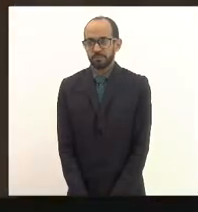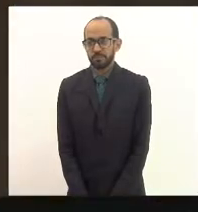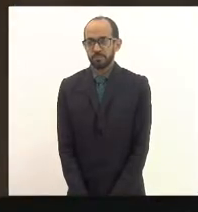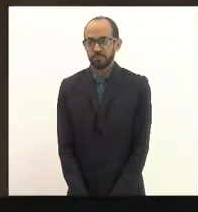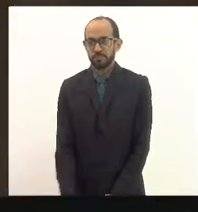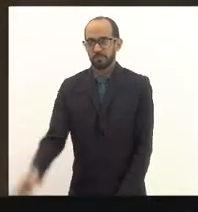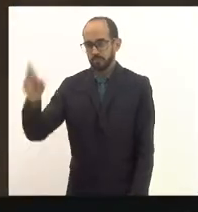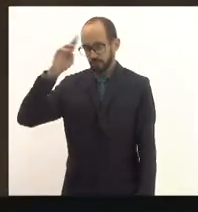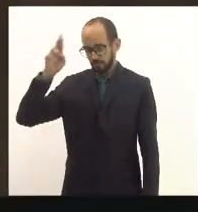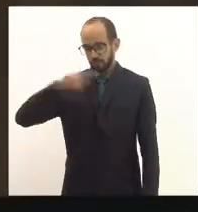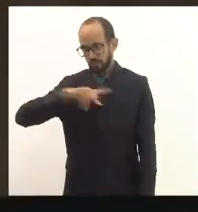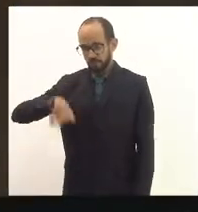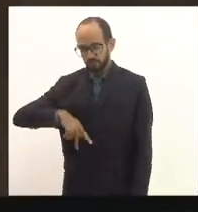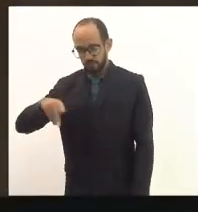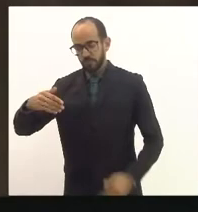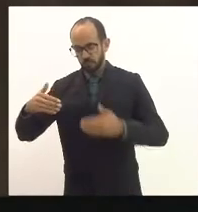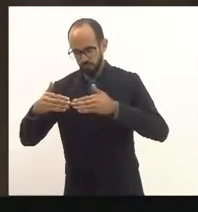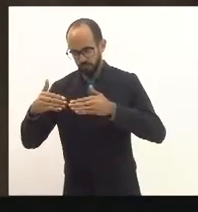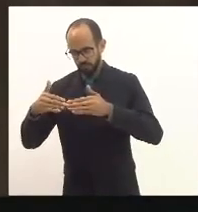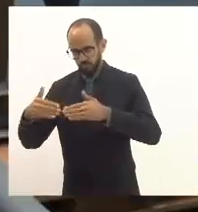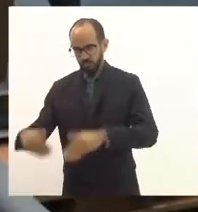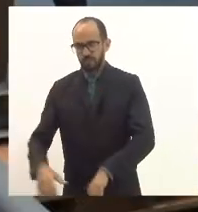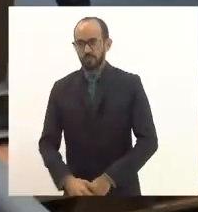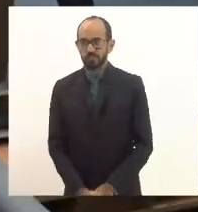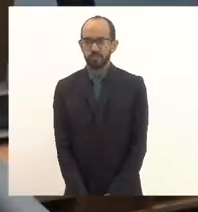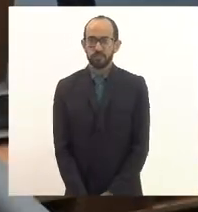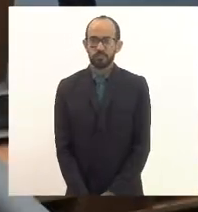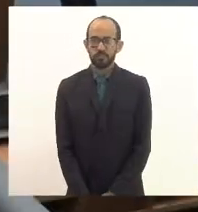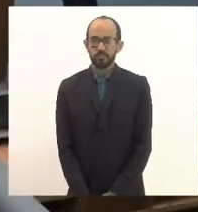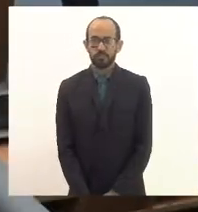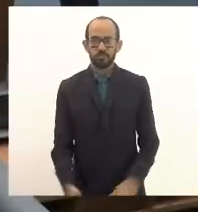Senhor presidente, parecer favorável.